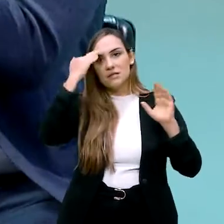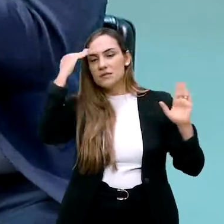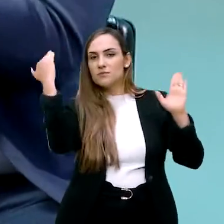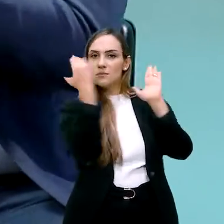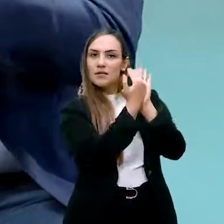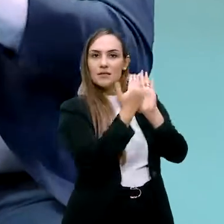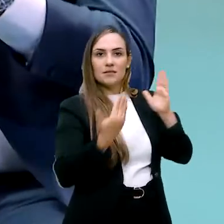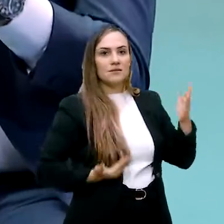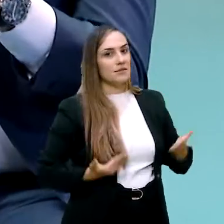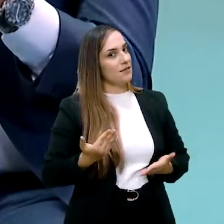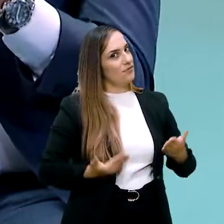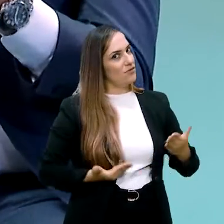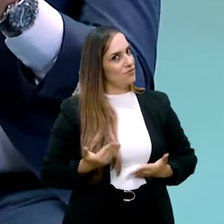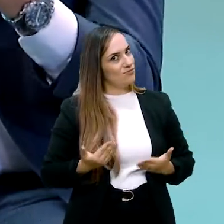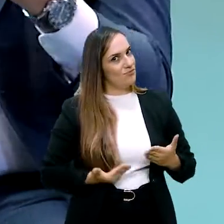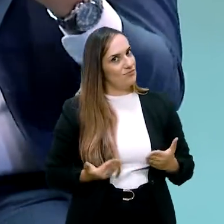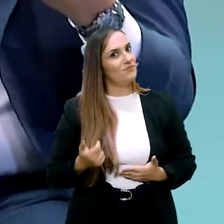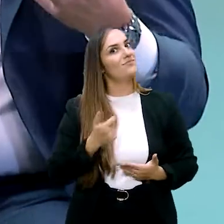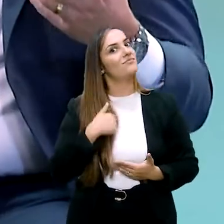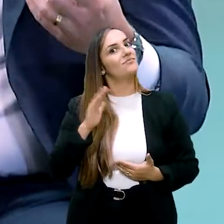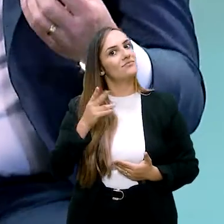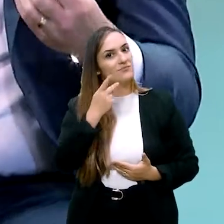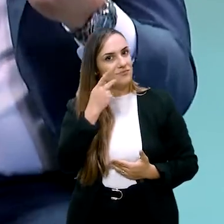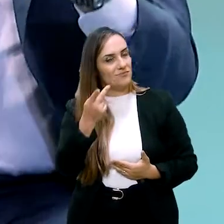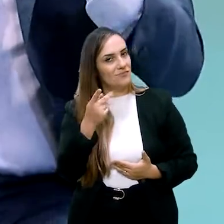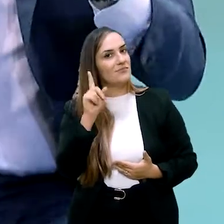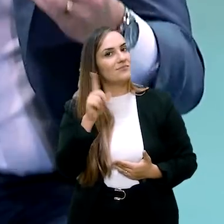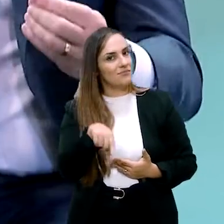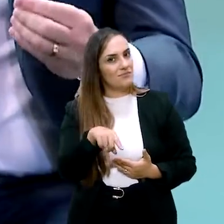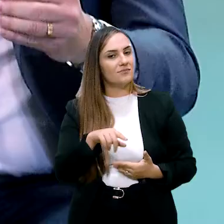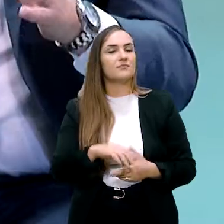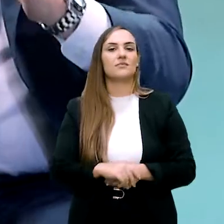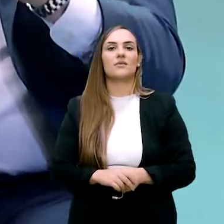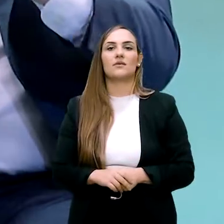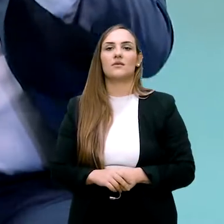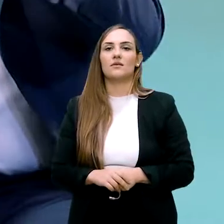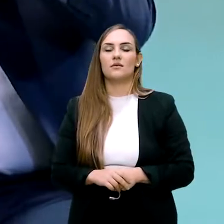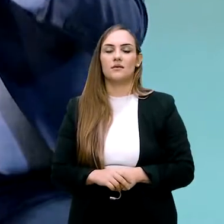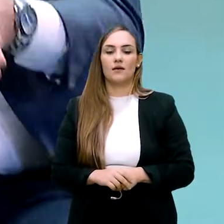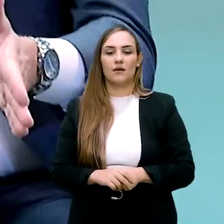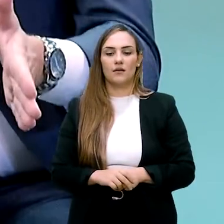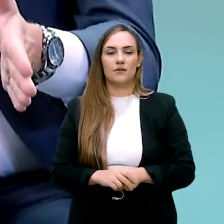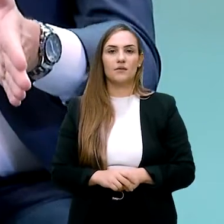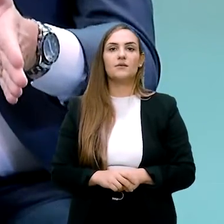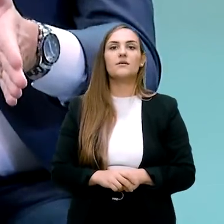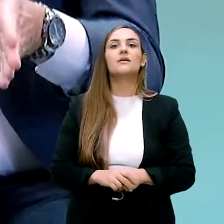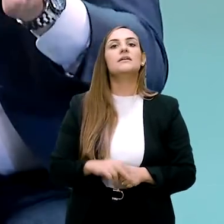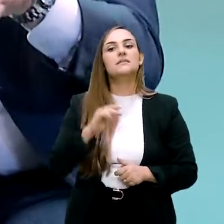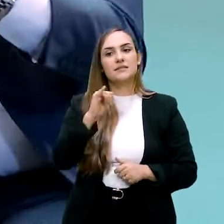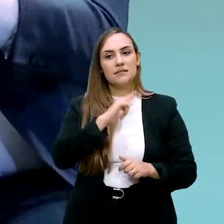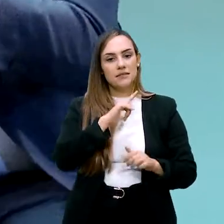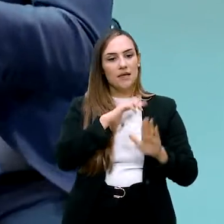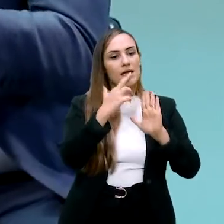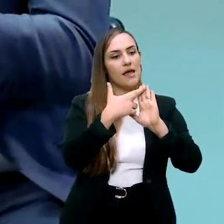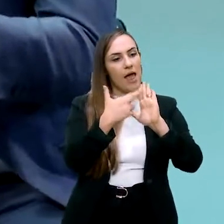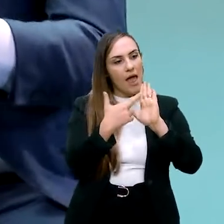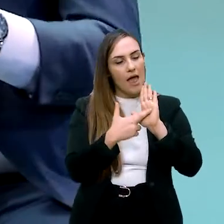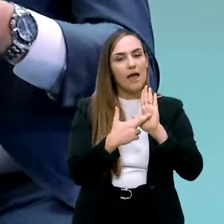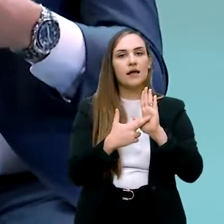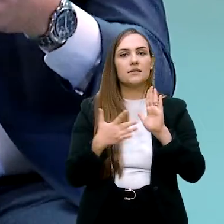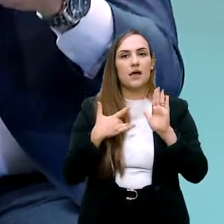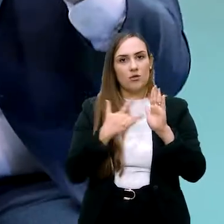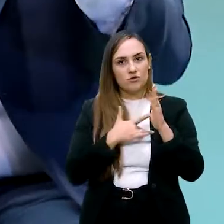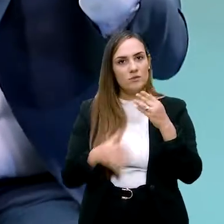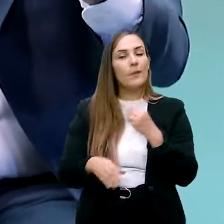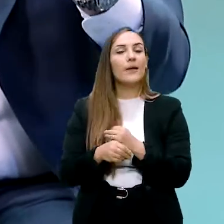o rol, porque é uma atividade, como foi dito aqui, regulamentada, ela tem os parâmetros fixados pela Agência Nacional de Saúde